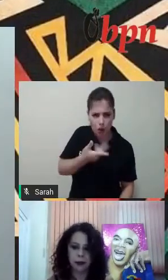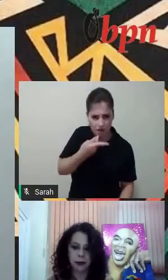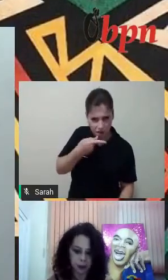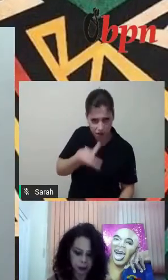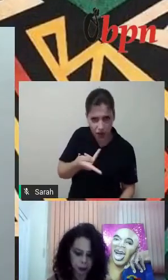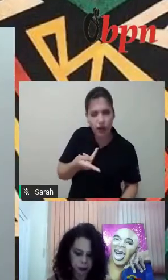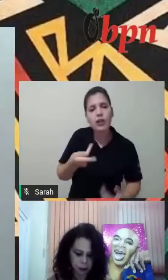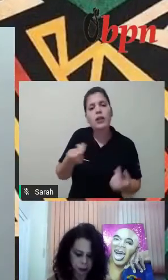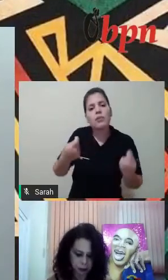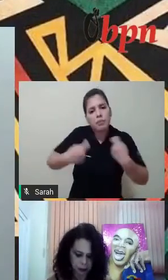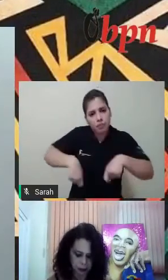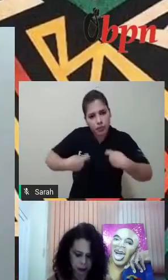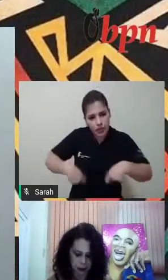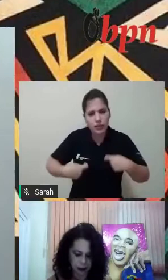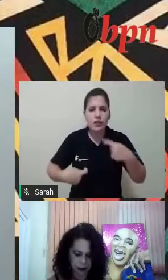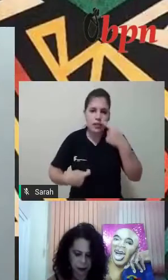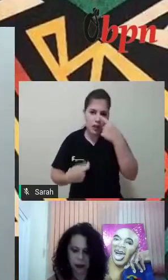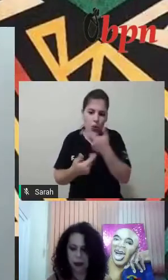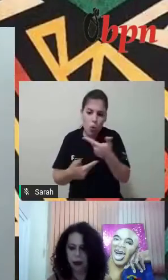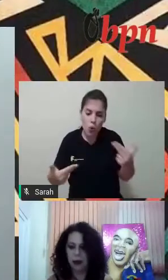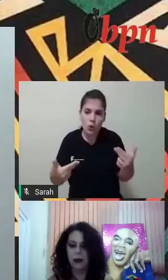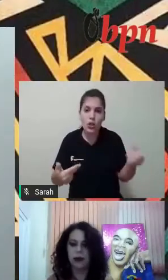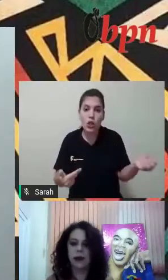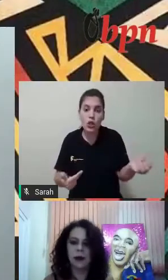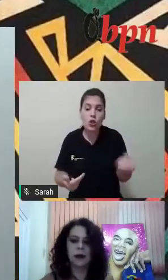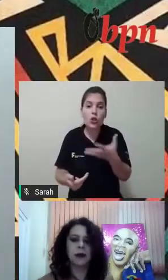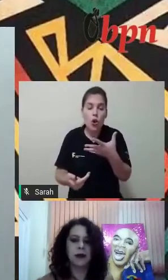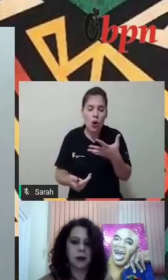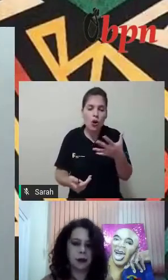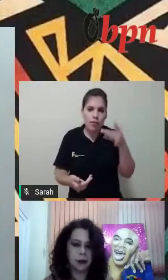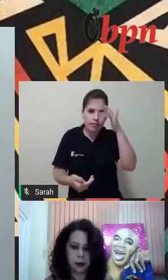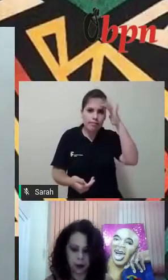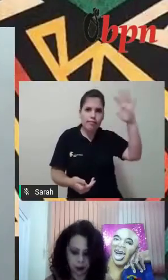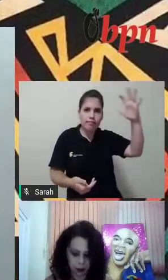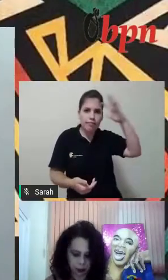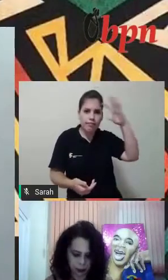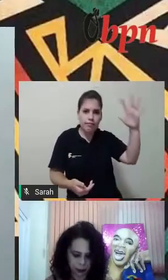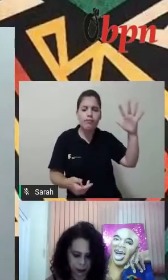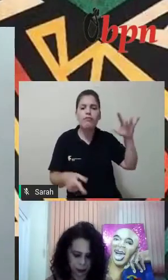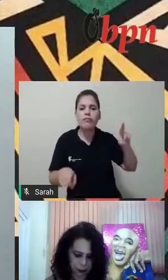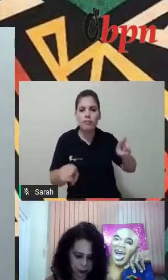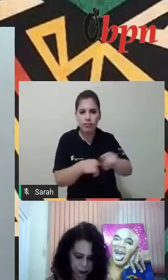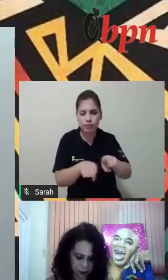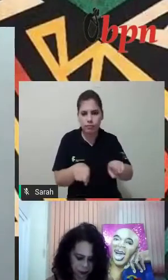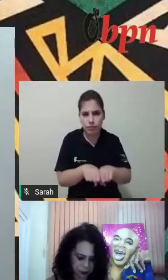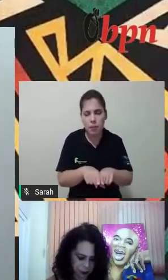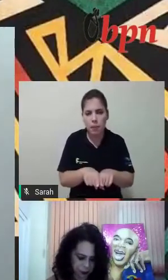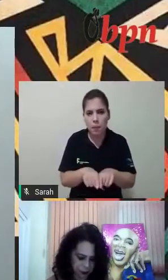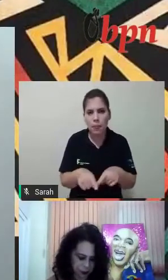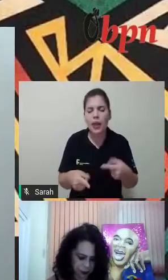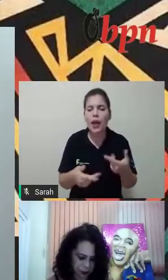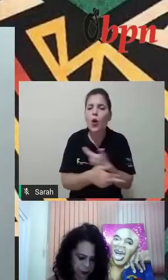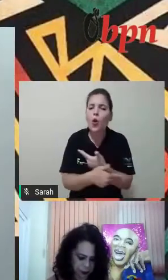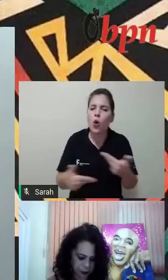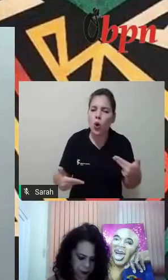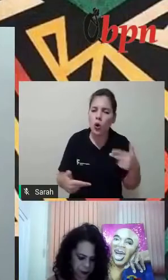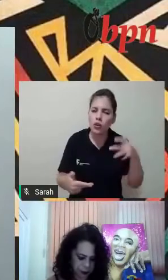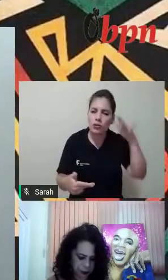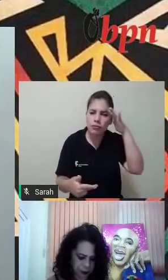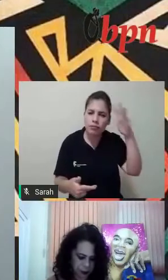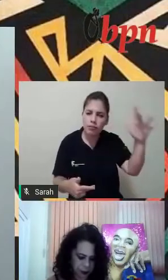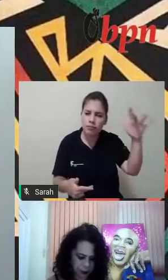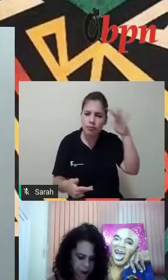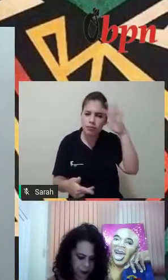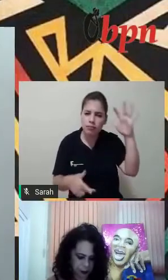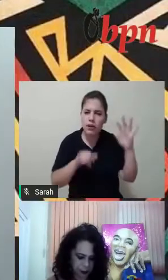de novos imaginários. O imaginário que se tem até agora, das, com